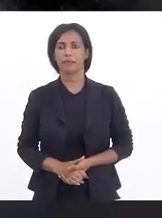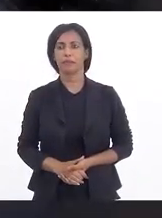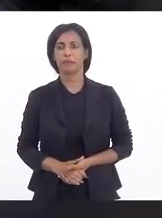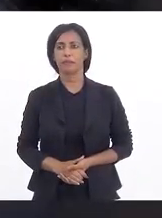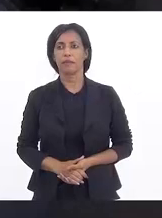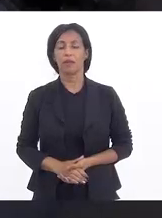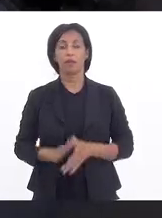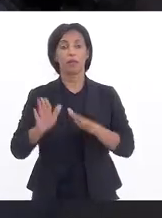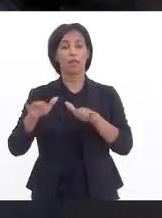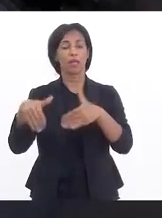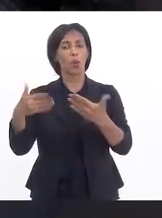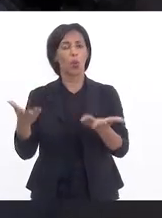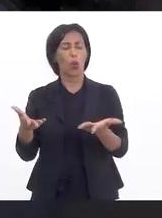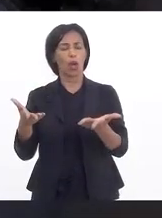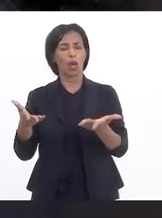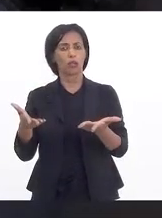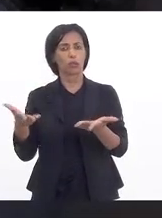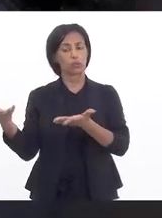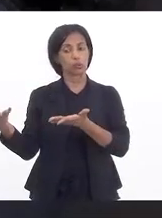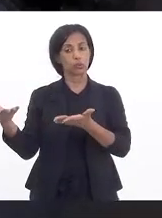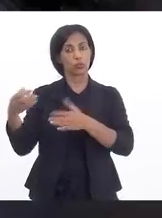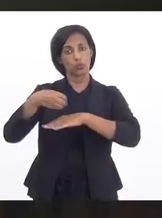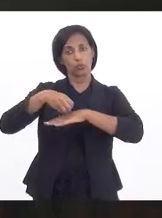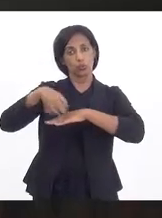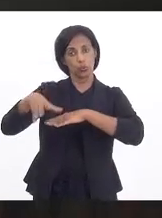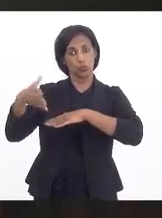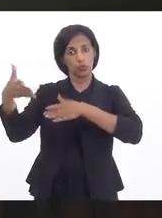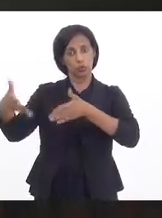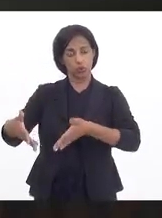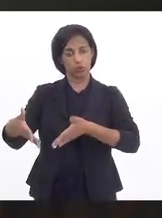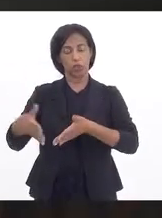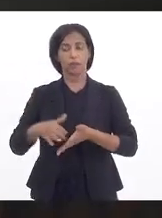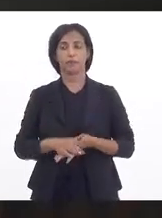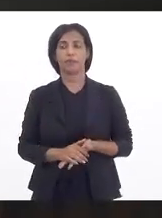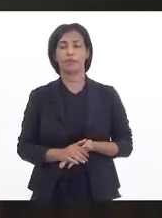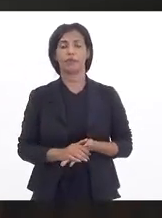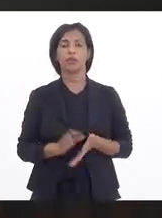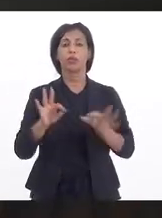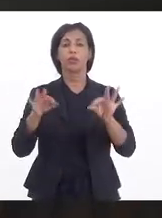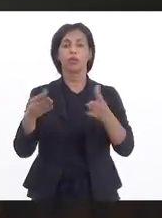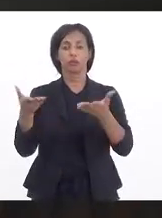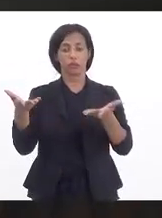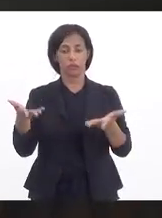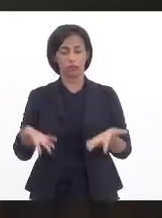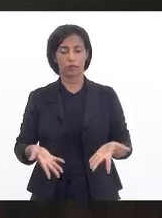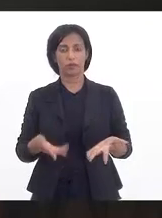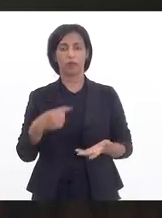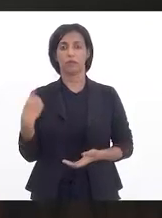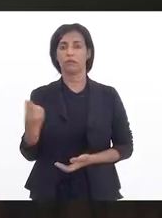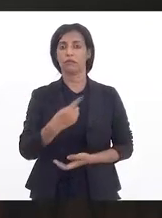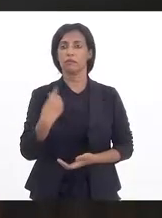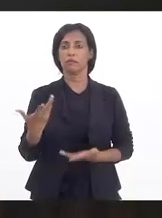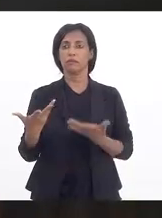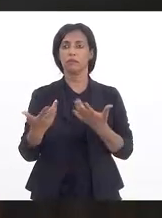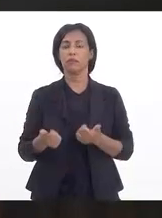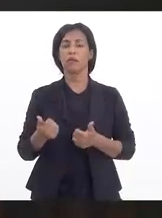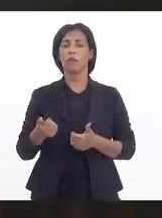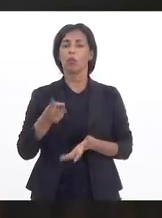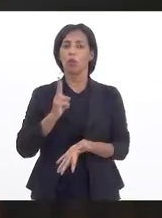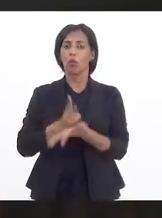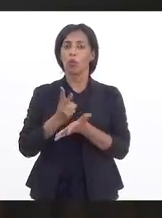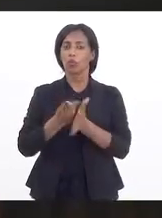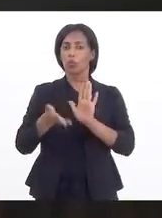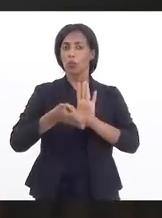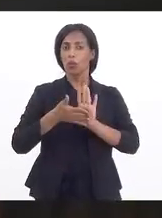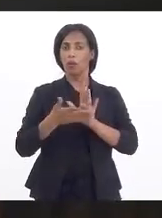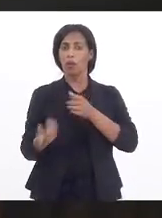enquanto enquanto não chega Deputado Fábio Serafim e todos aqui presente nós vamos seguir